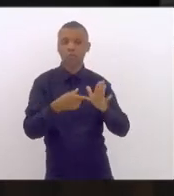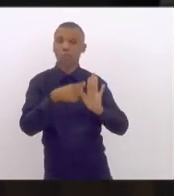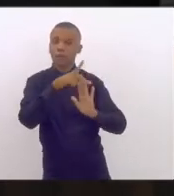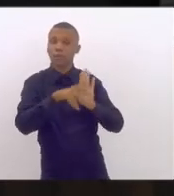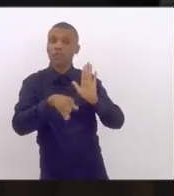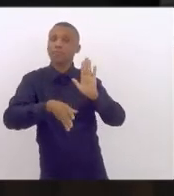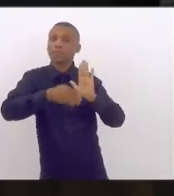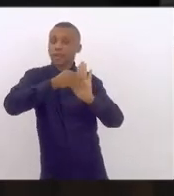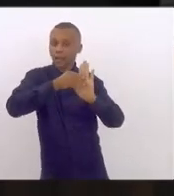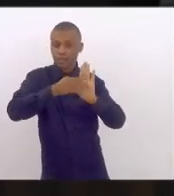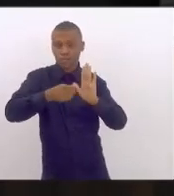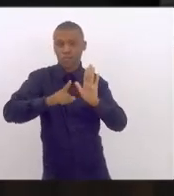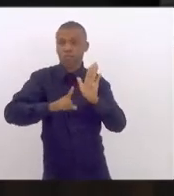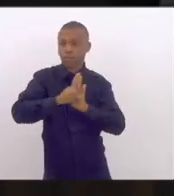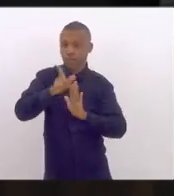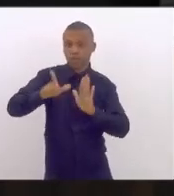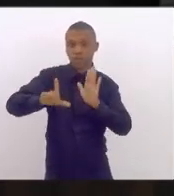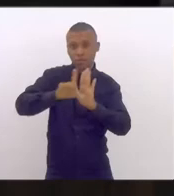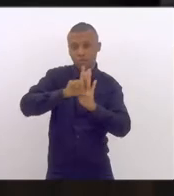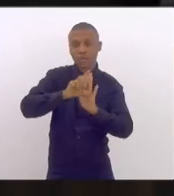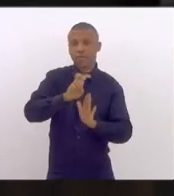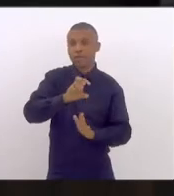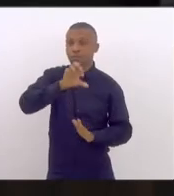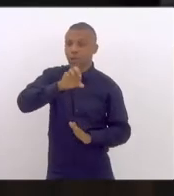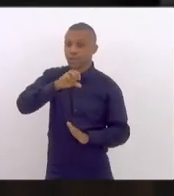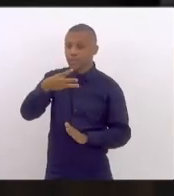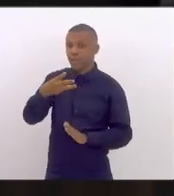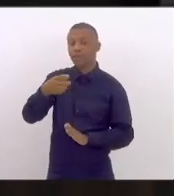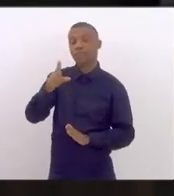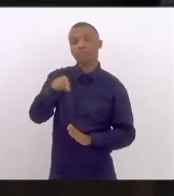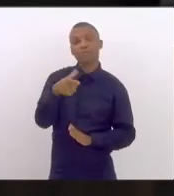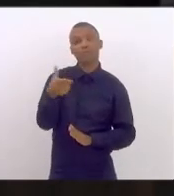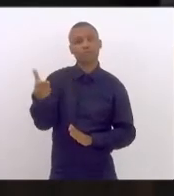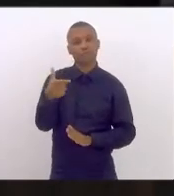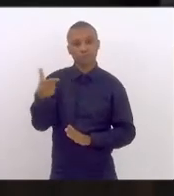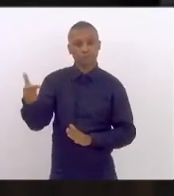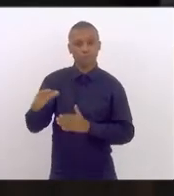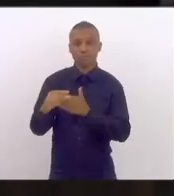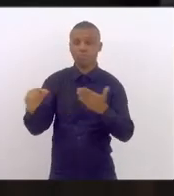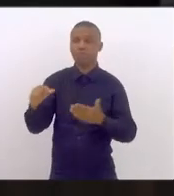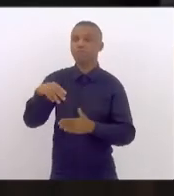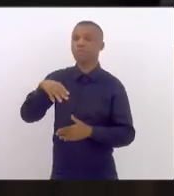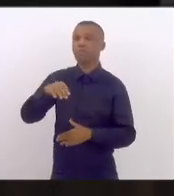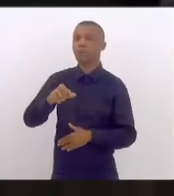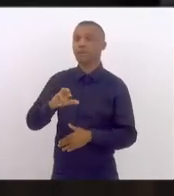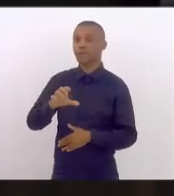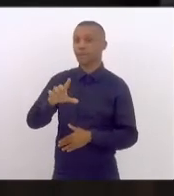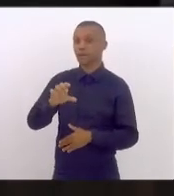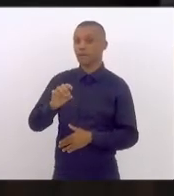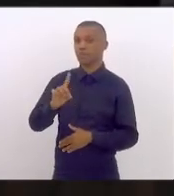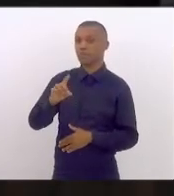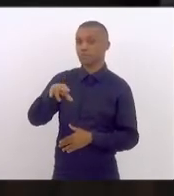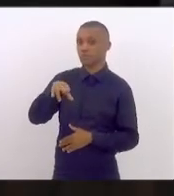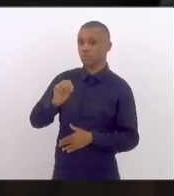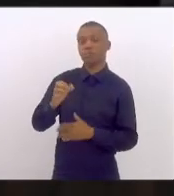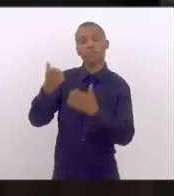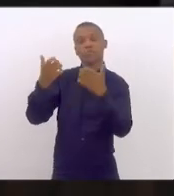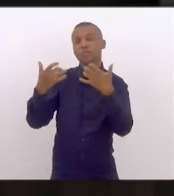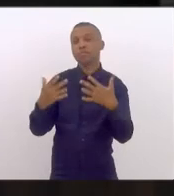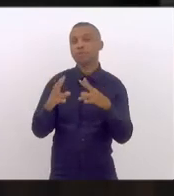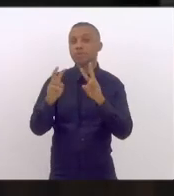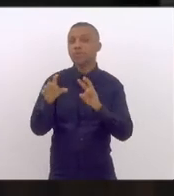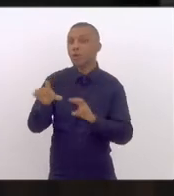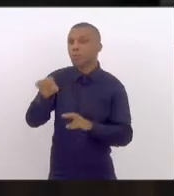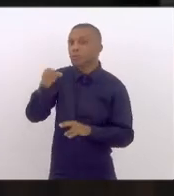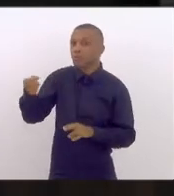indicação Legislativa 593 de 22 de autoria Deputado Marcelo Dino que dispõe sobre a opção de